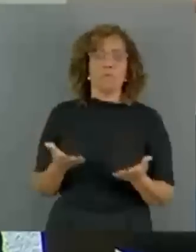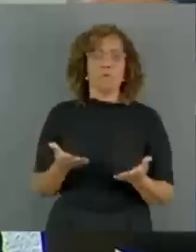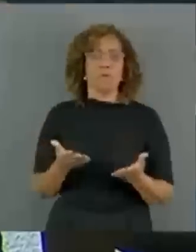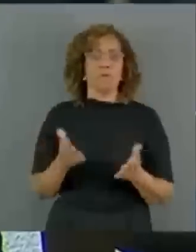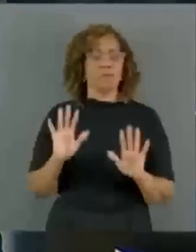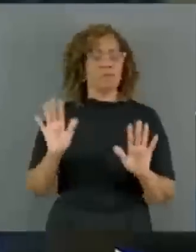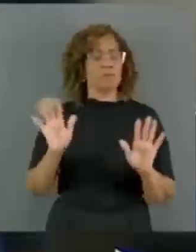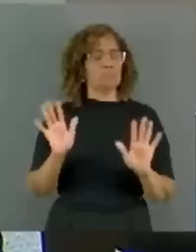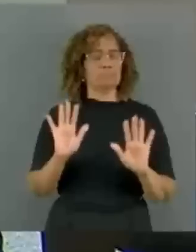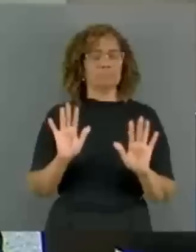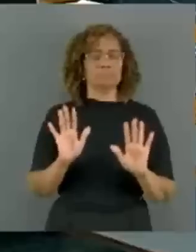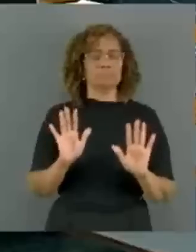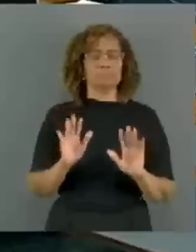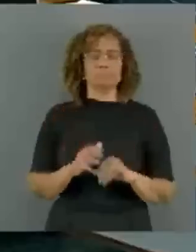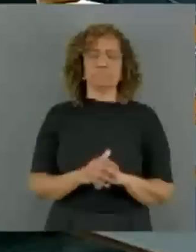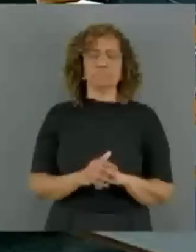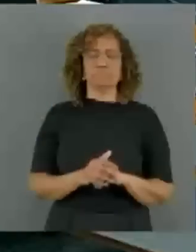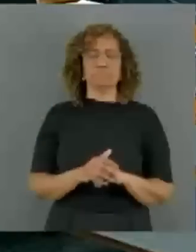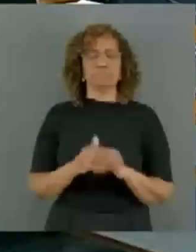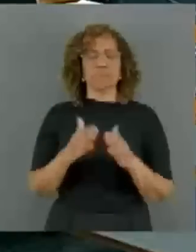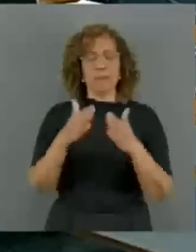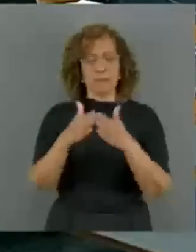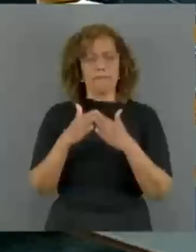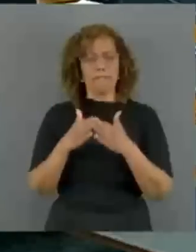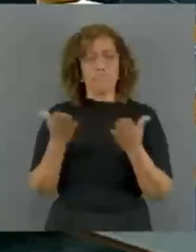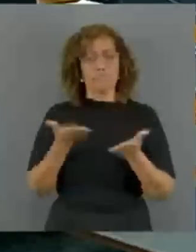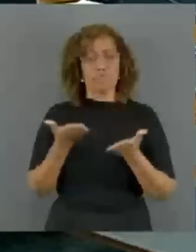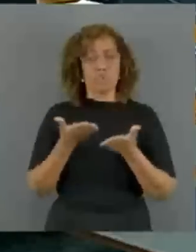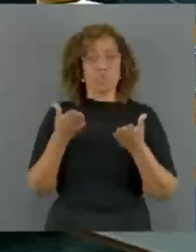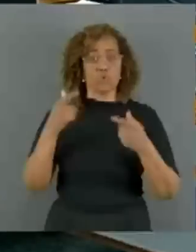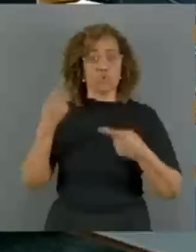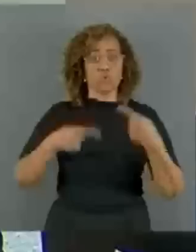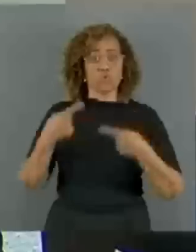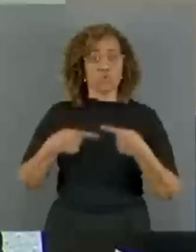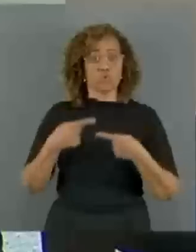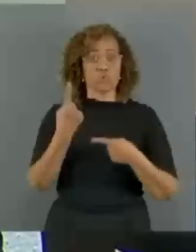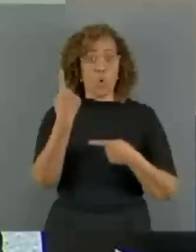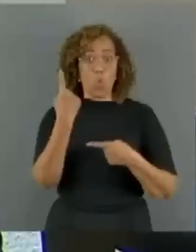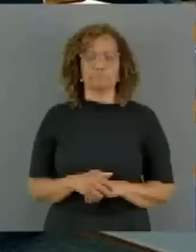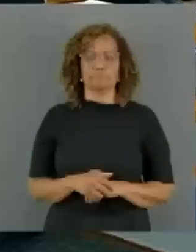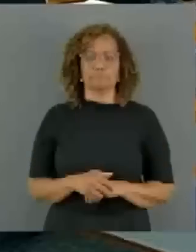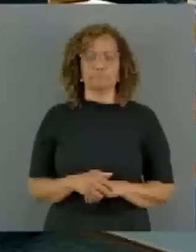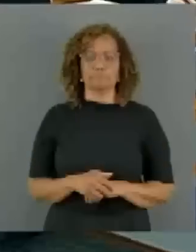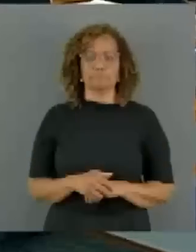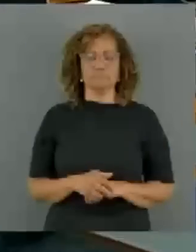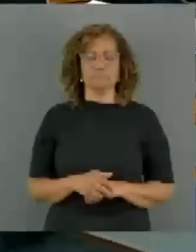Não, não é nada. Aqui está falando... Não, deixa... Deixa eu fazer um pedido aqui da matéria. Nós estamos discutindo uma matéria.